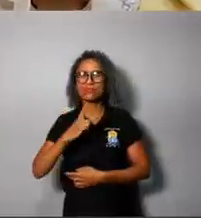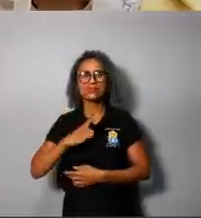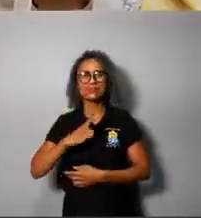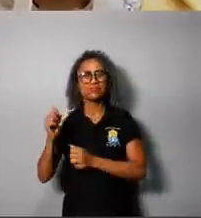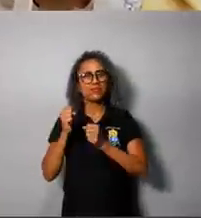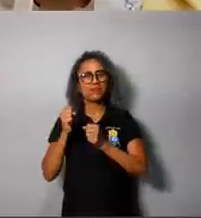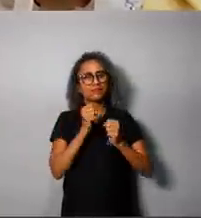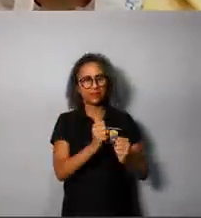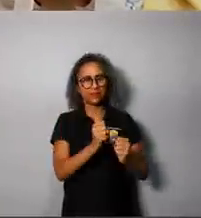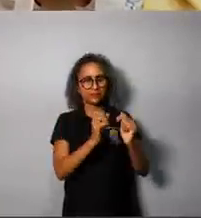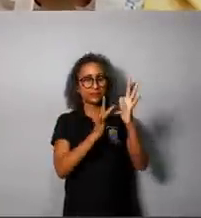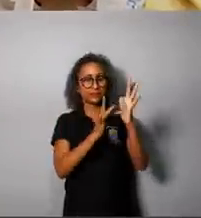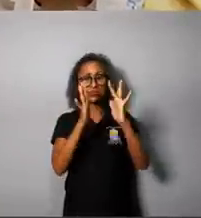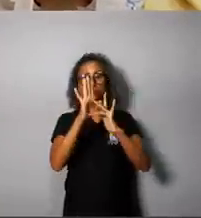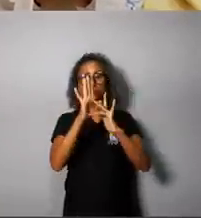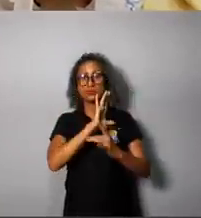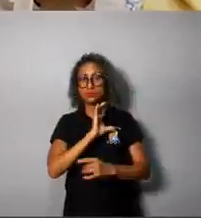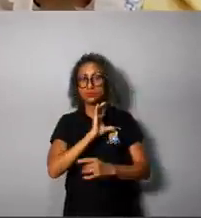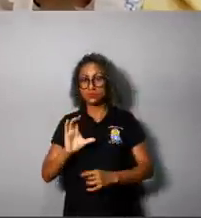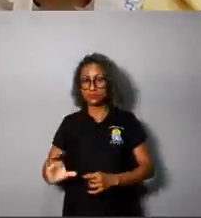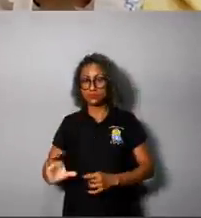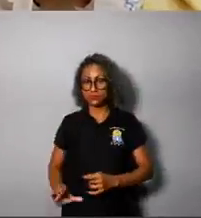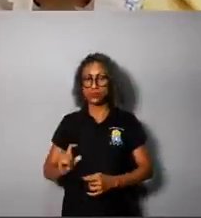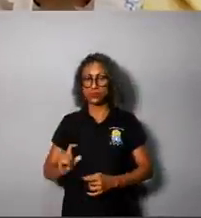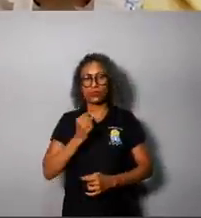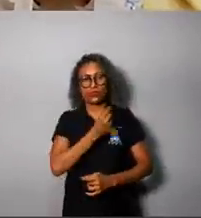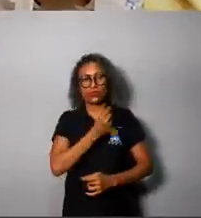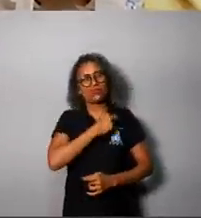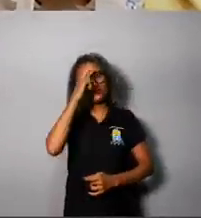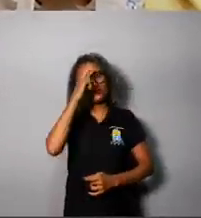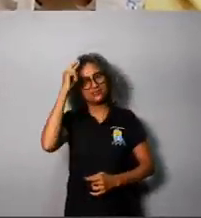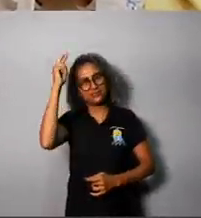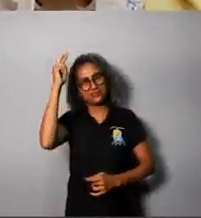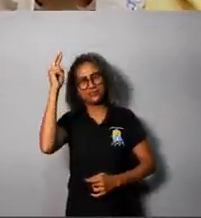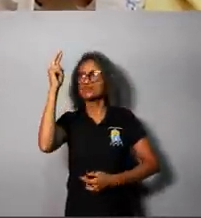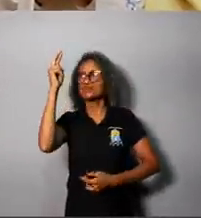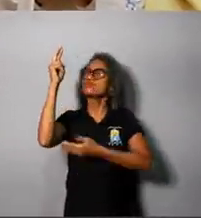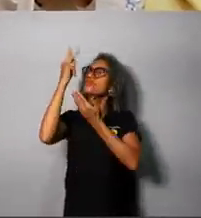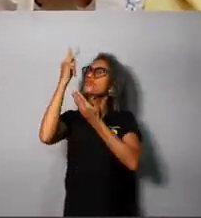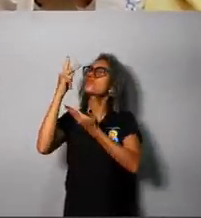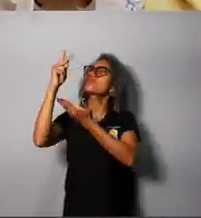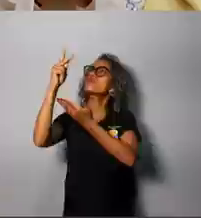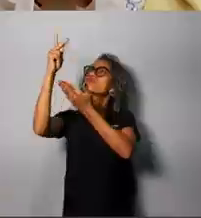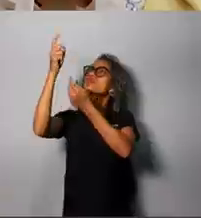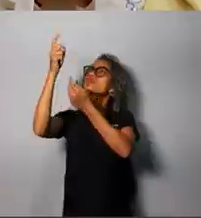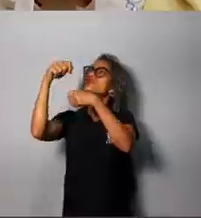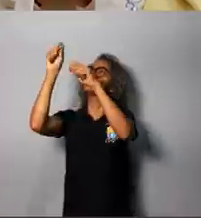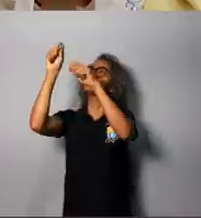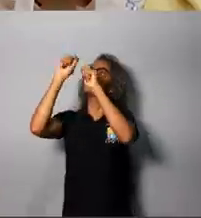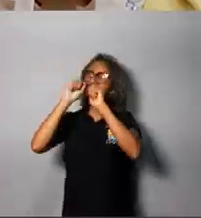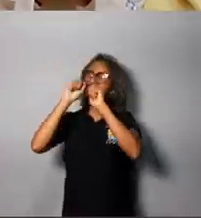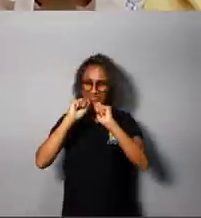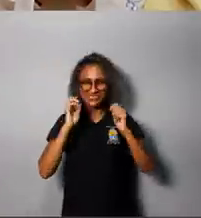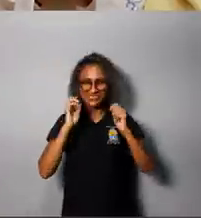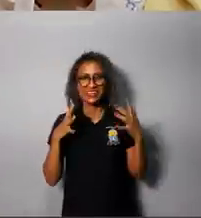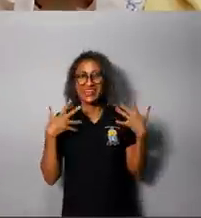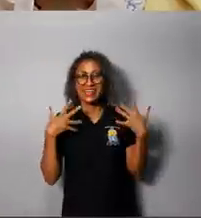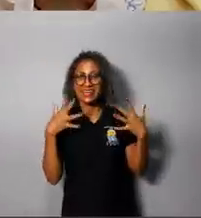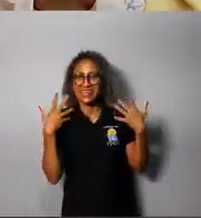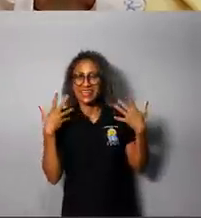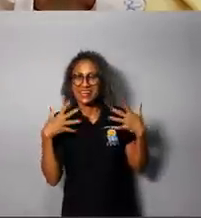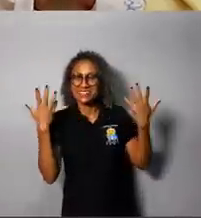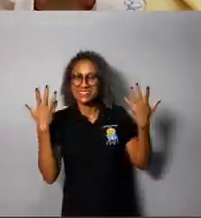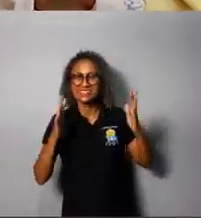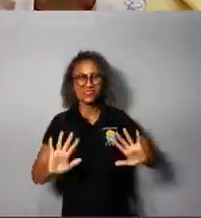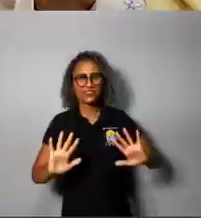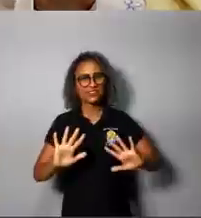nosso. Vós nos concedeis a alegria de celebrar a festa de São João